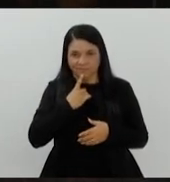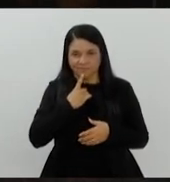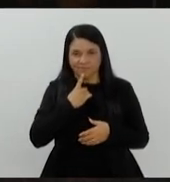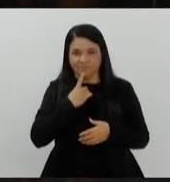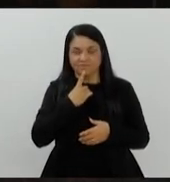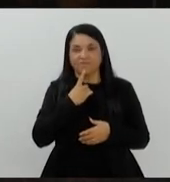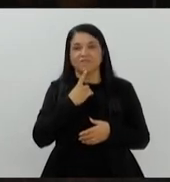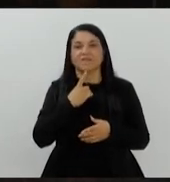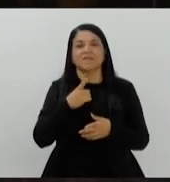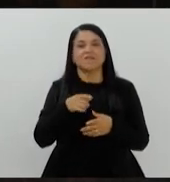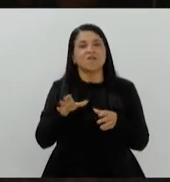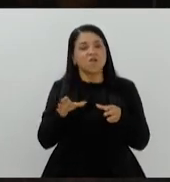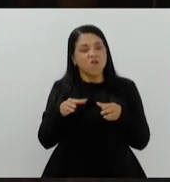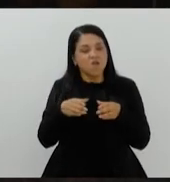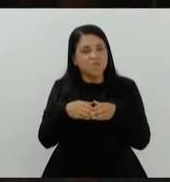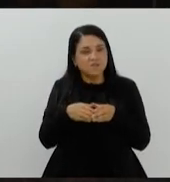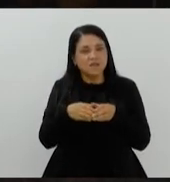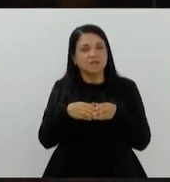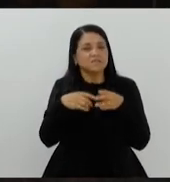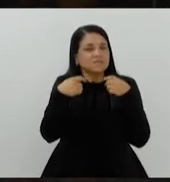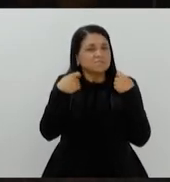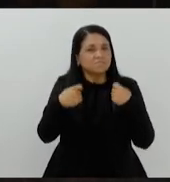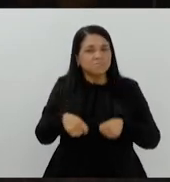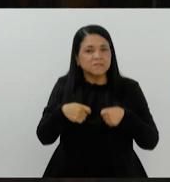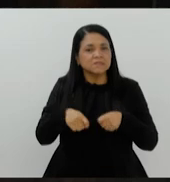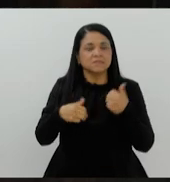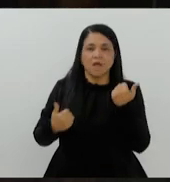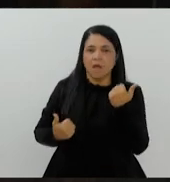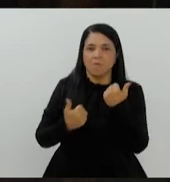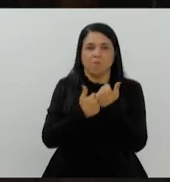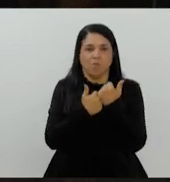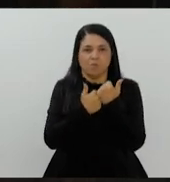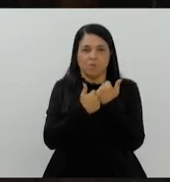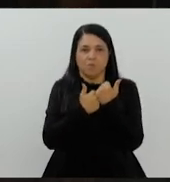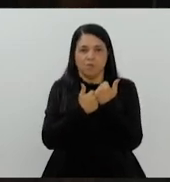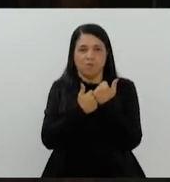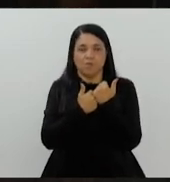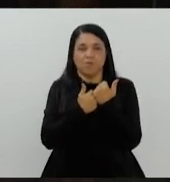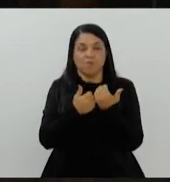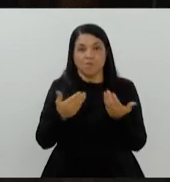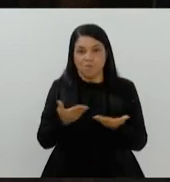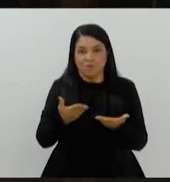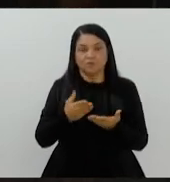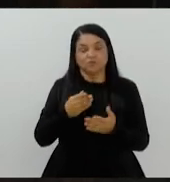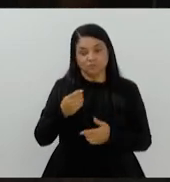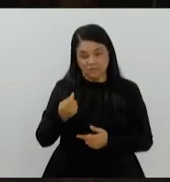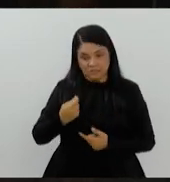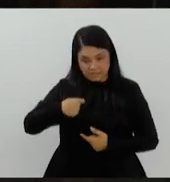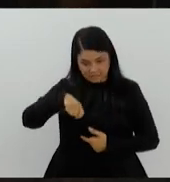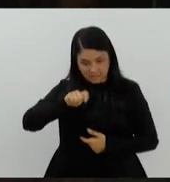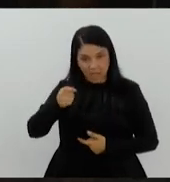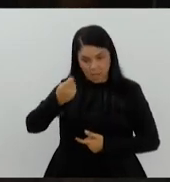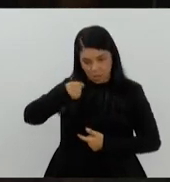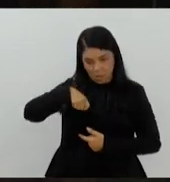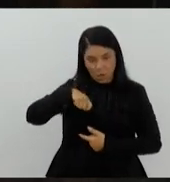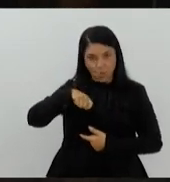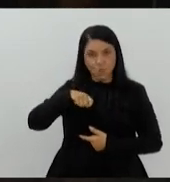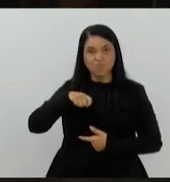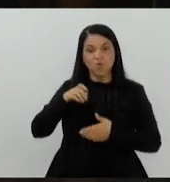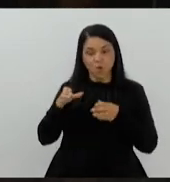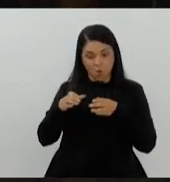essa comunidade que precisa tanto do nosso apoio. Hoje eu tenho o meu sinal na comunidade surda, que muito me